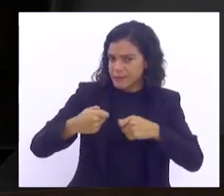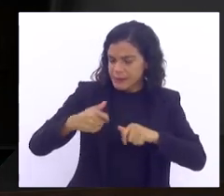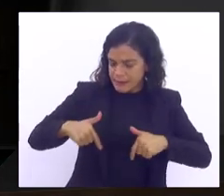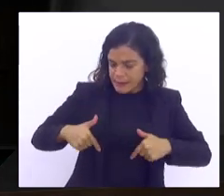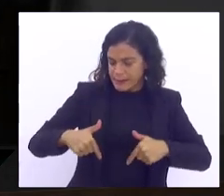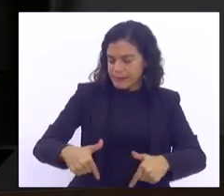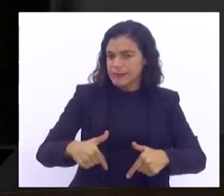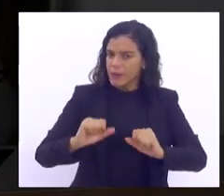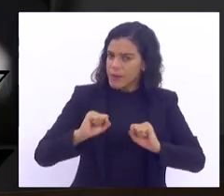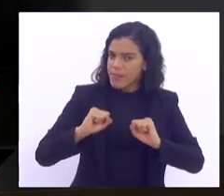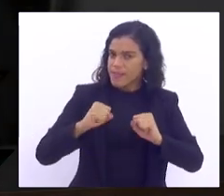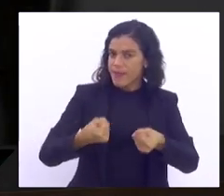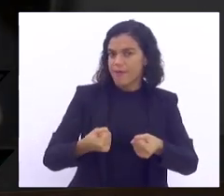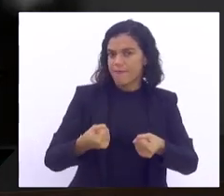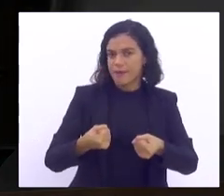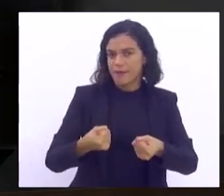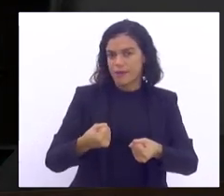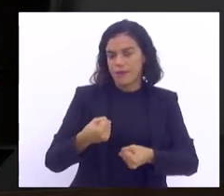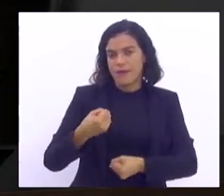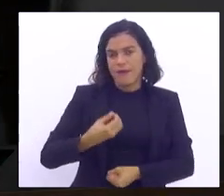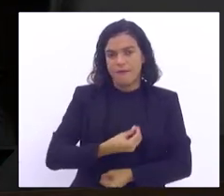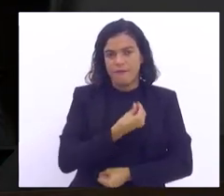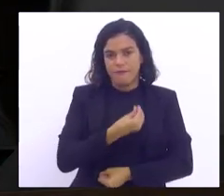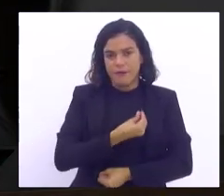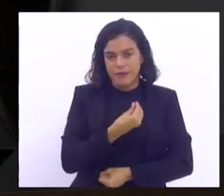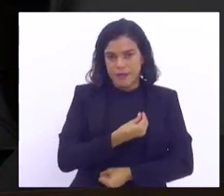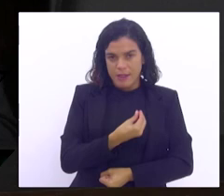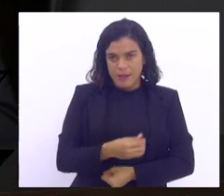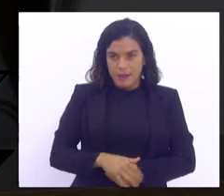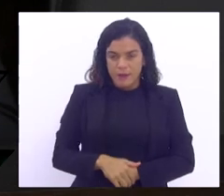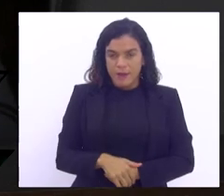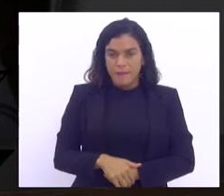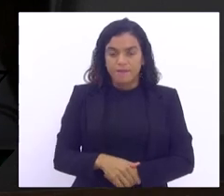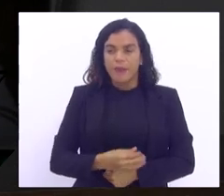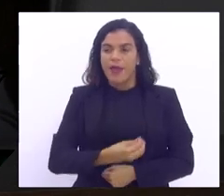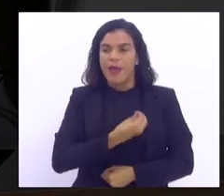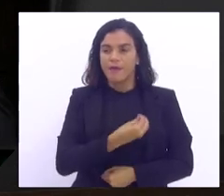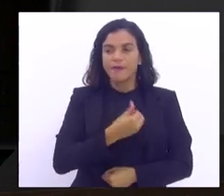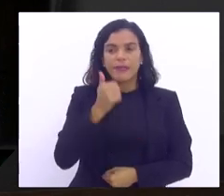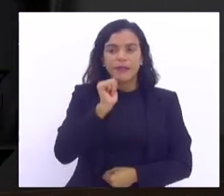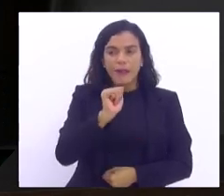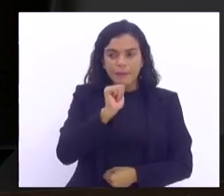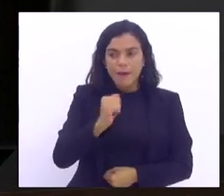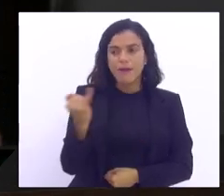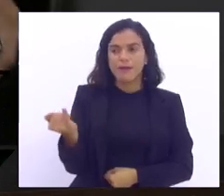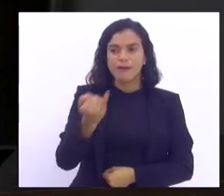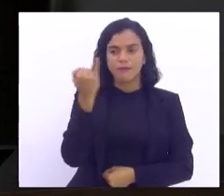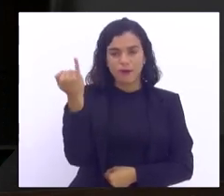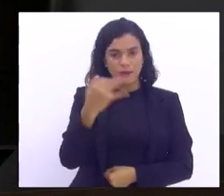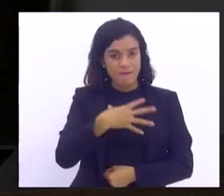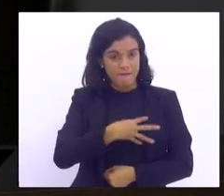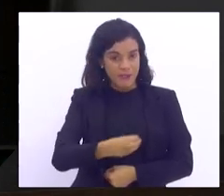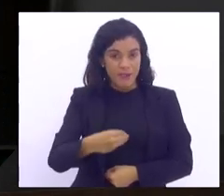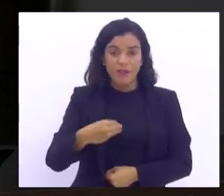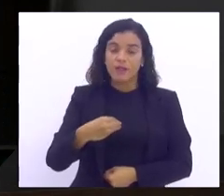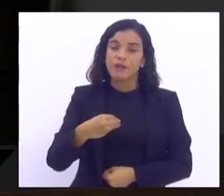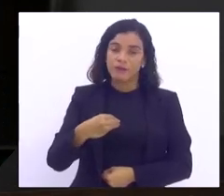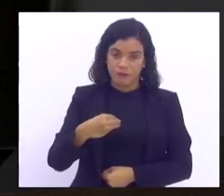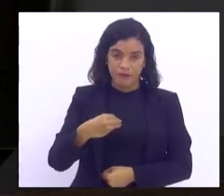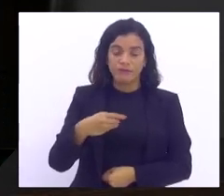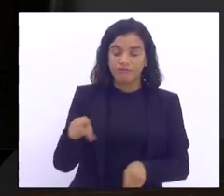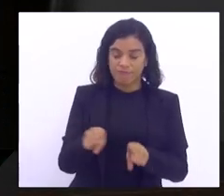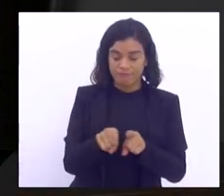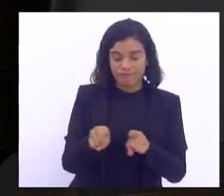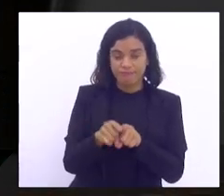como defensor da vida em todas as instâncias. A vida da mãe importa e a vida do filho importa.